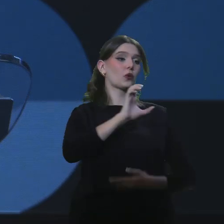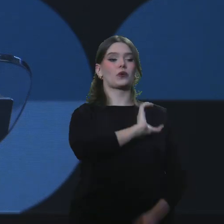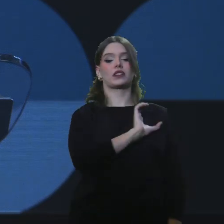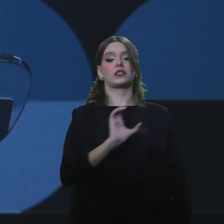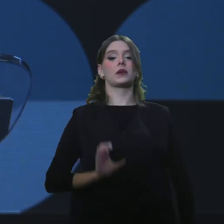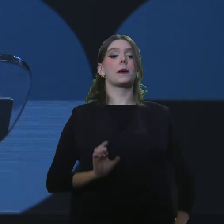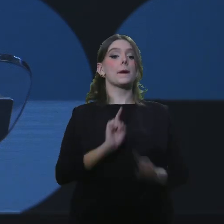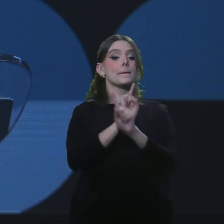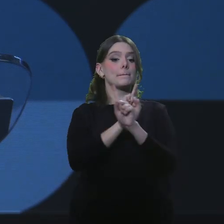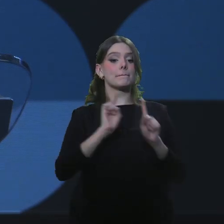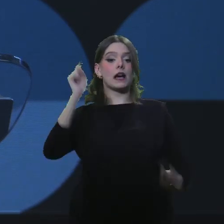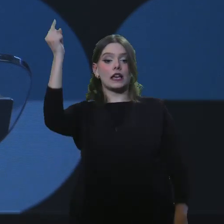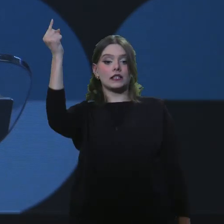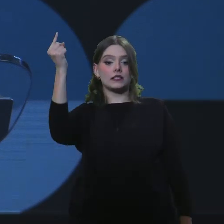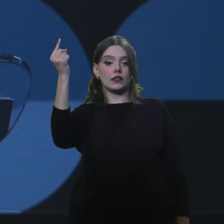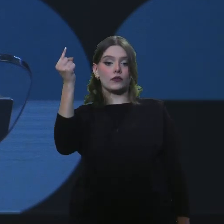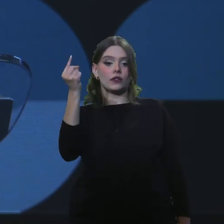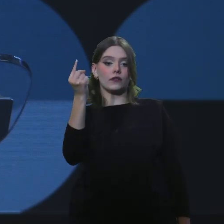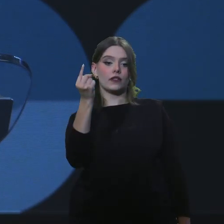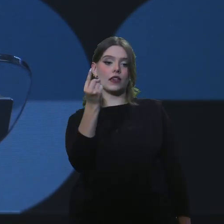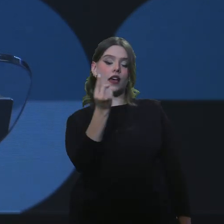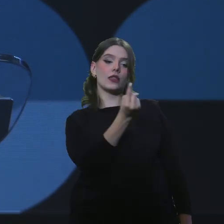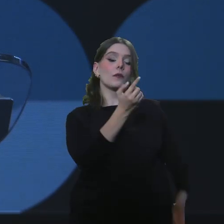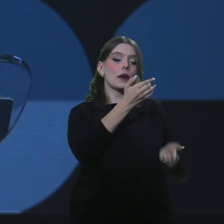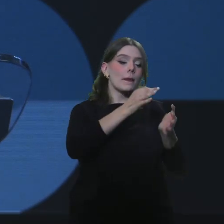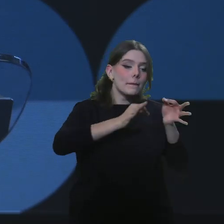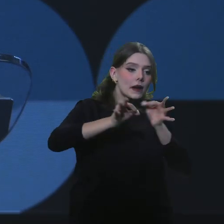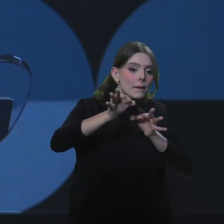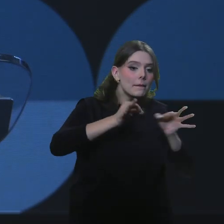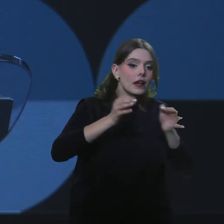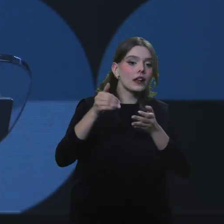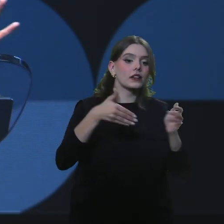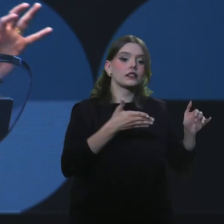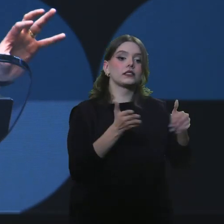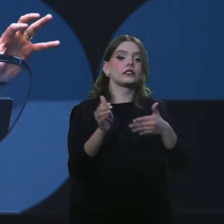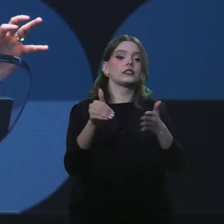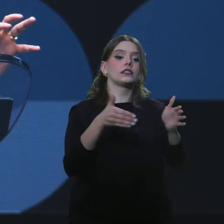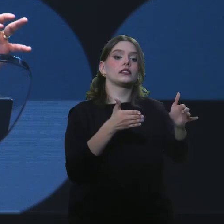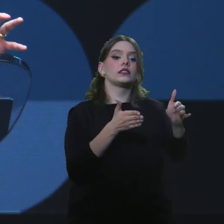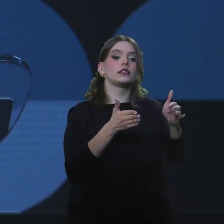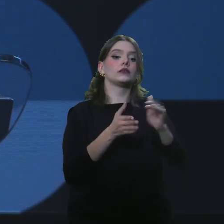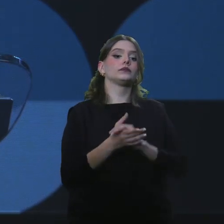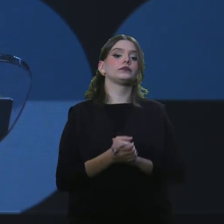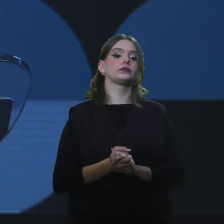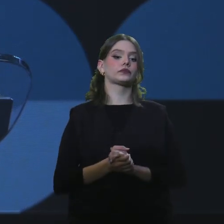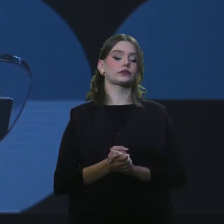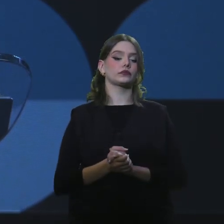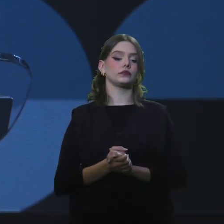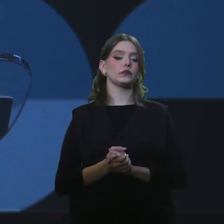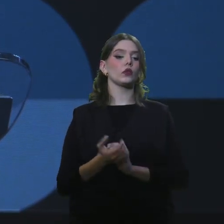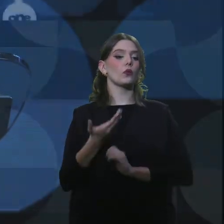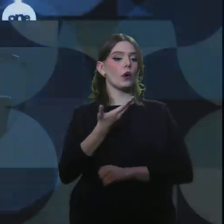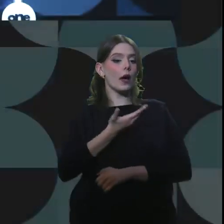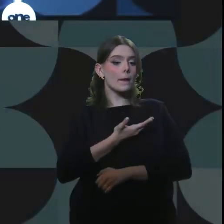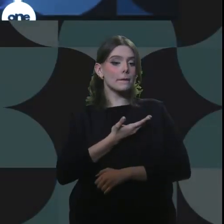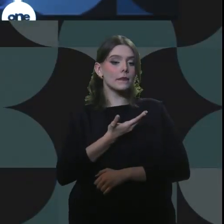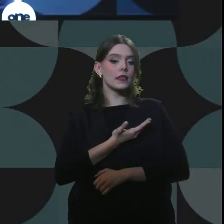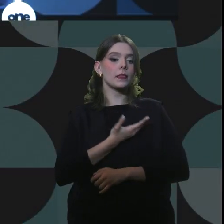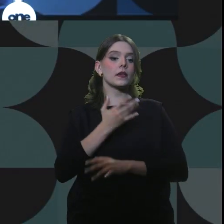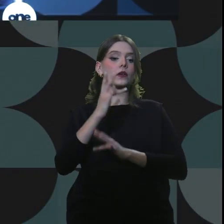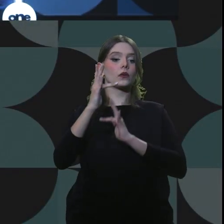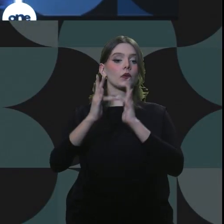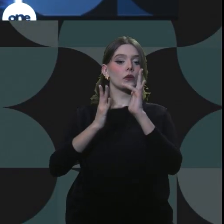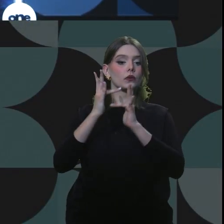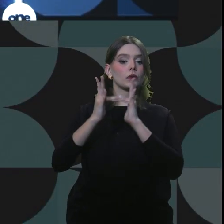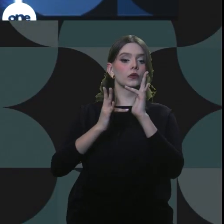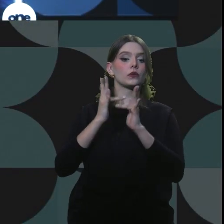enviado como seu precursor. O que tem a noiva é o noivo. O amigo do noivo que está presente